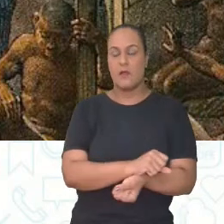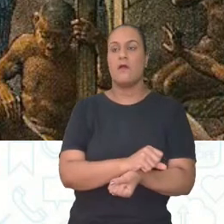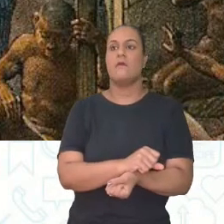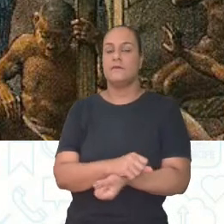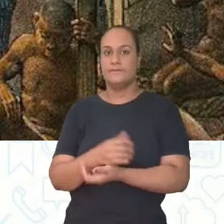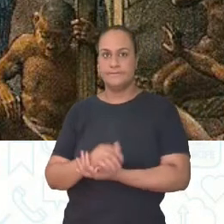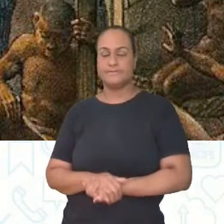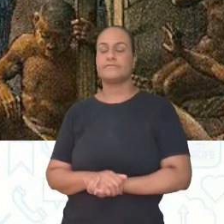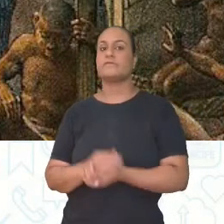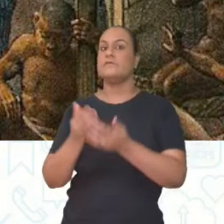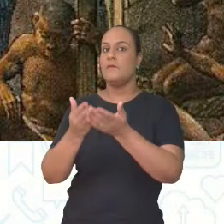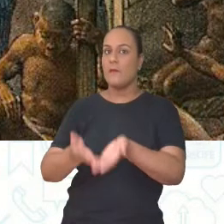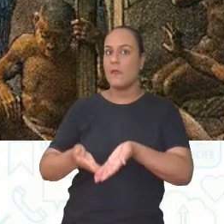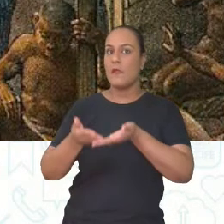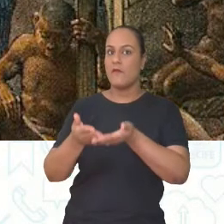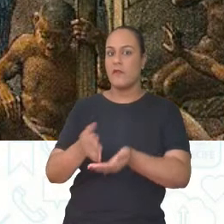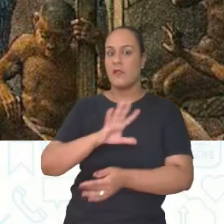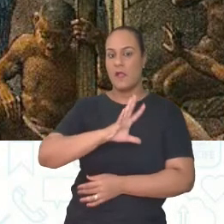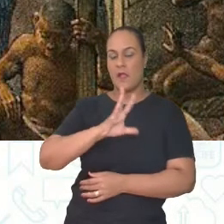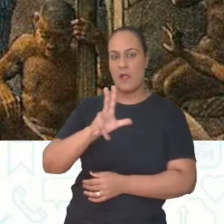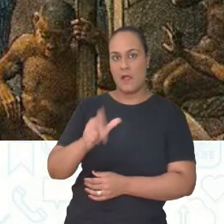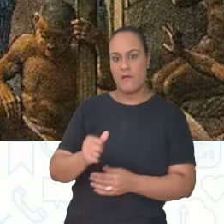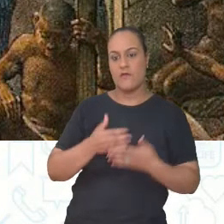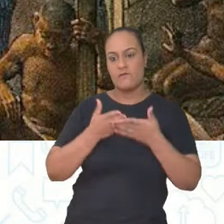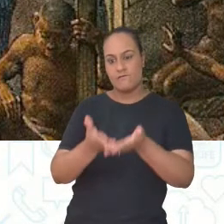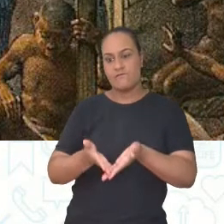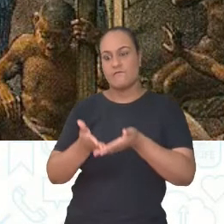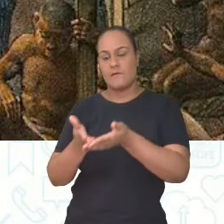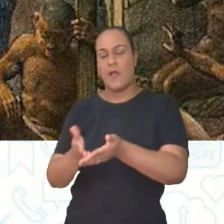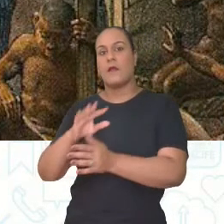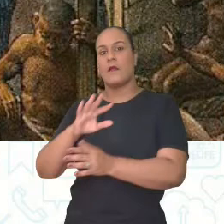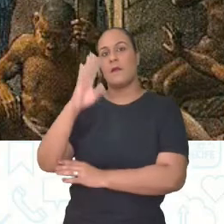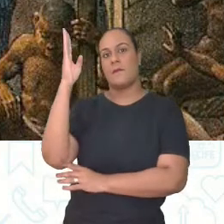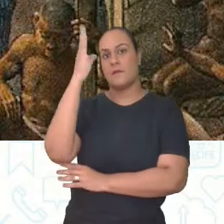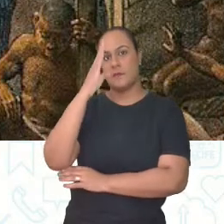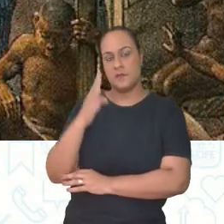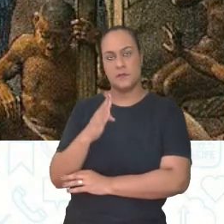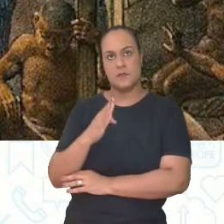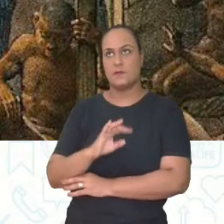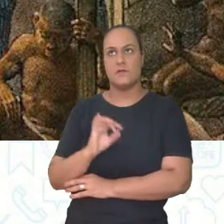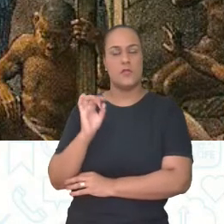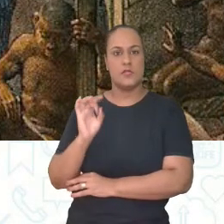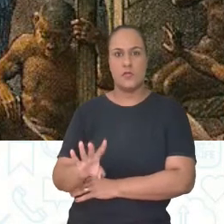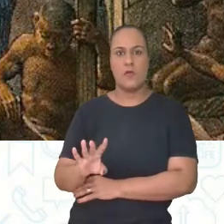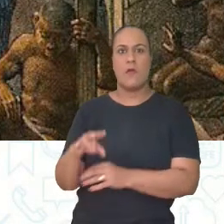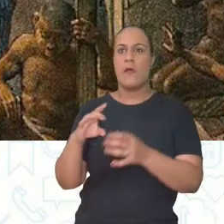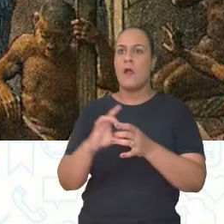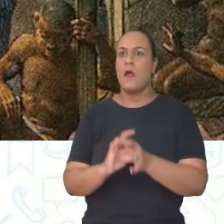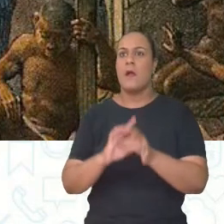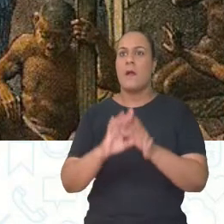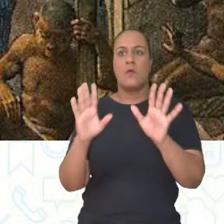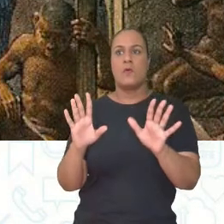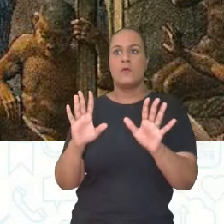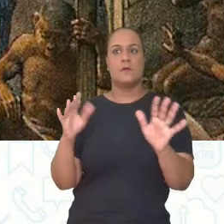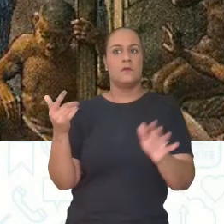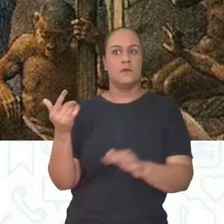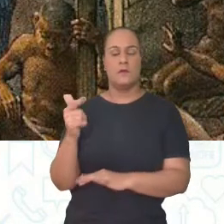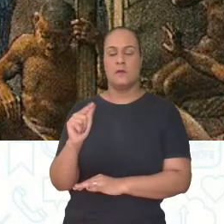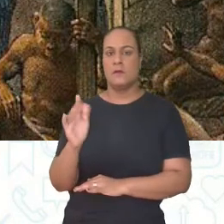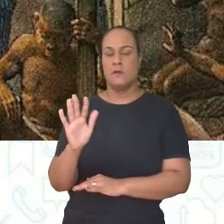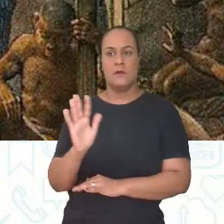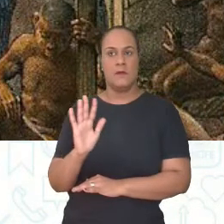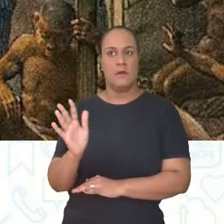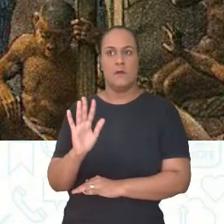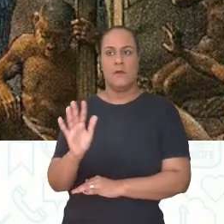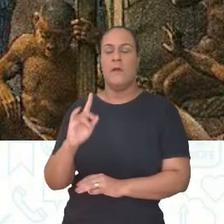aí da África nos navios negreiros para cá. Eu não estou falando nem em abolição ainda, certo? Porque a abolição ainda